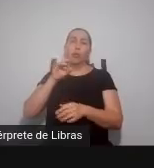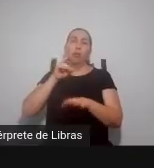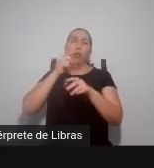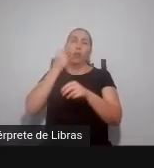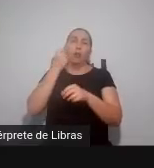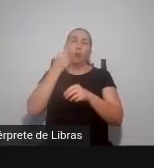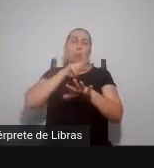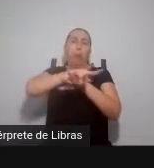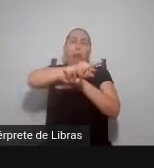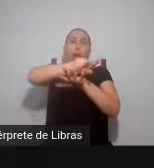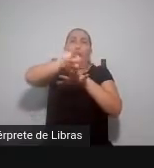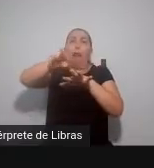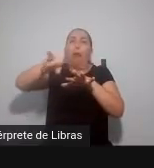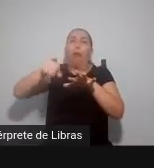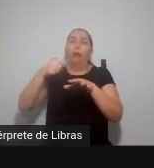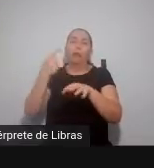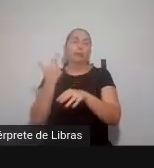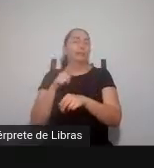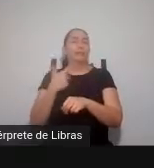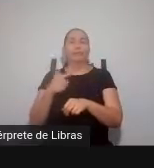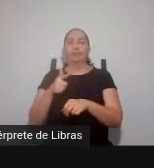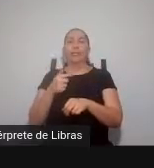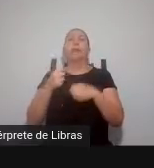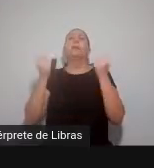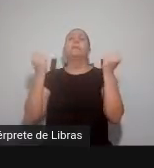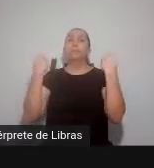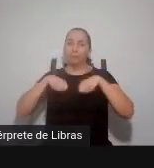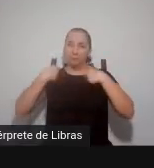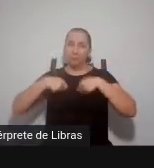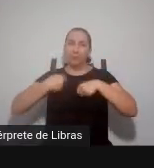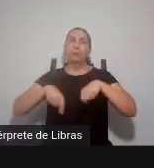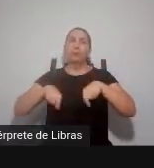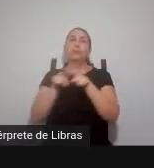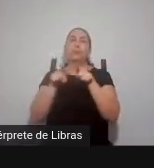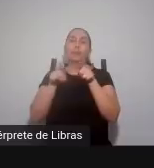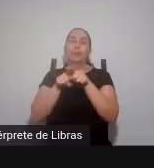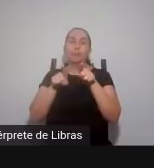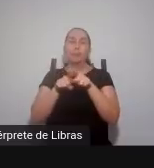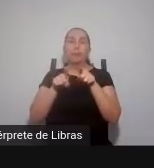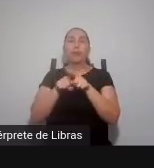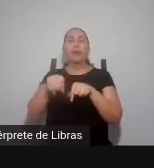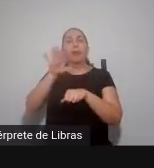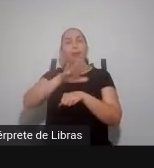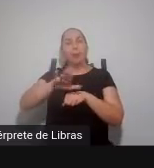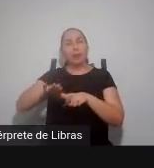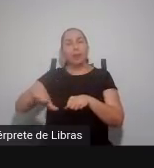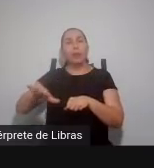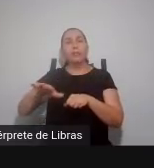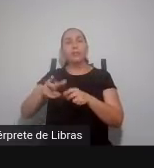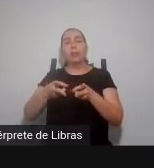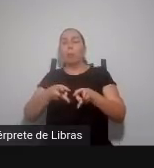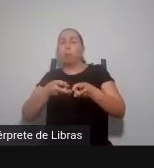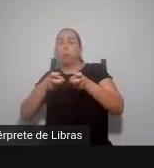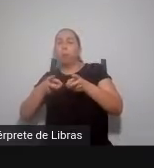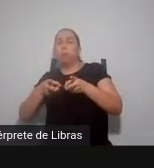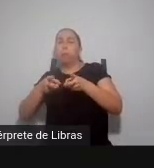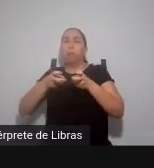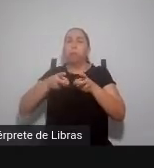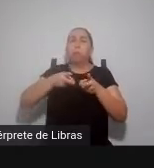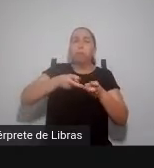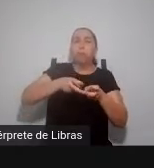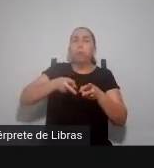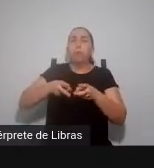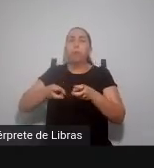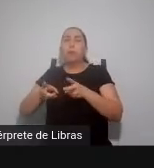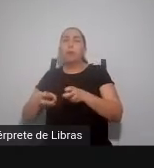ir redescrevendo e dando oportunidade das crianças de checando a hipótese, contrastando, sendo